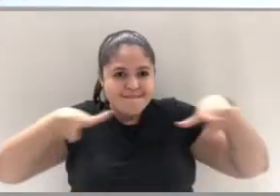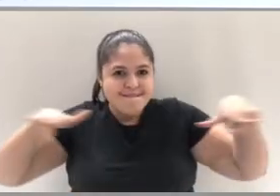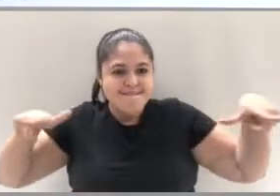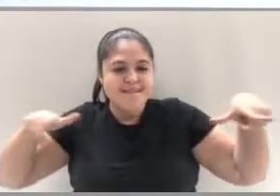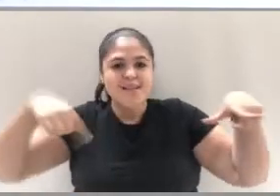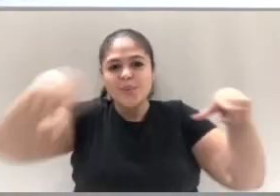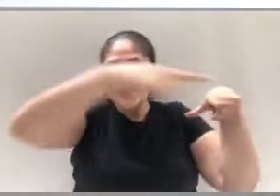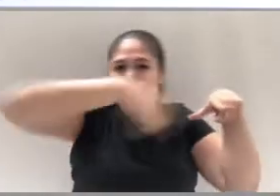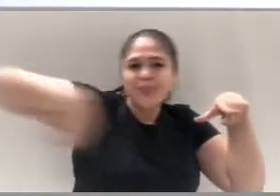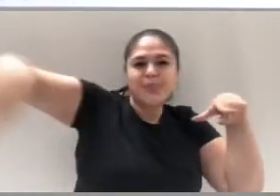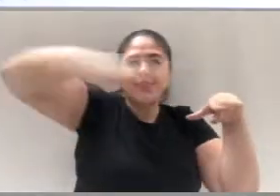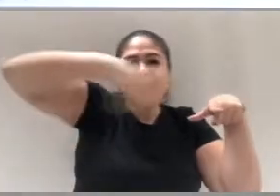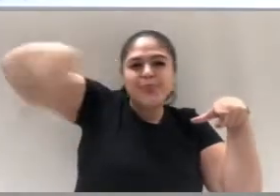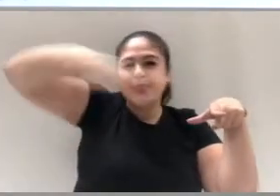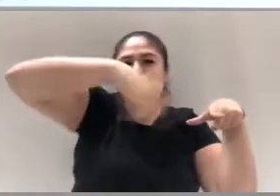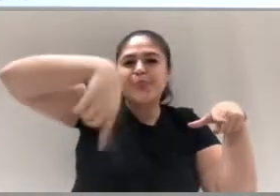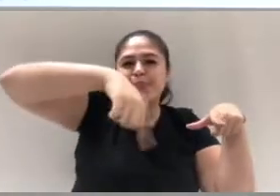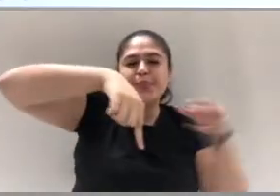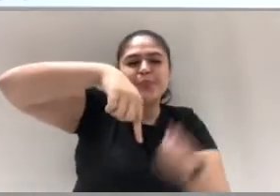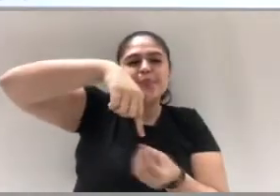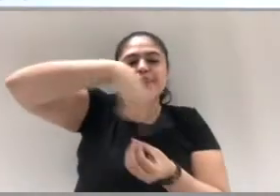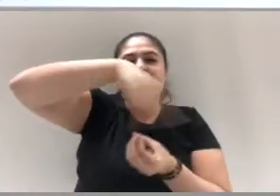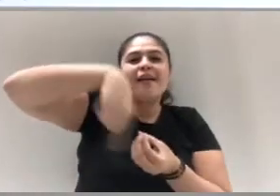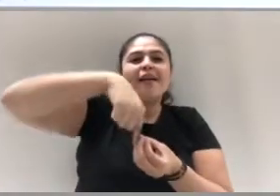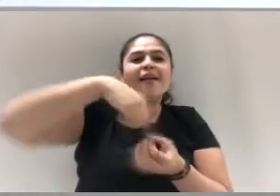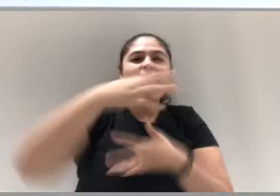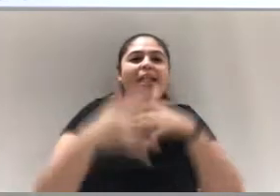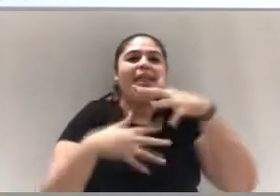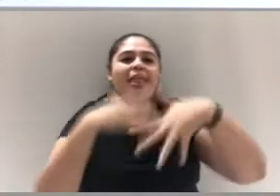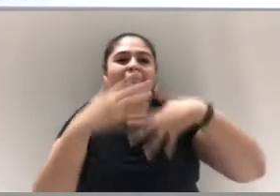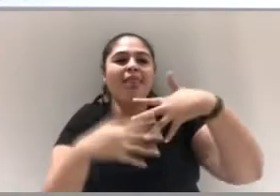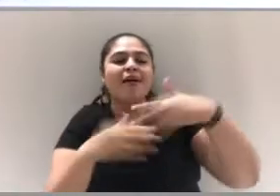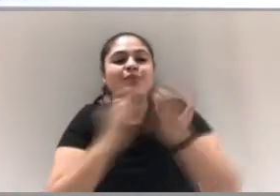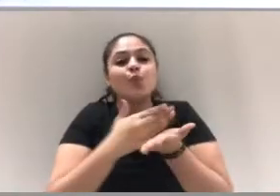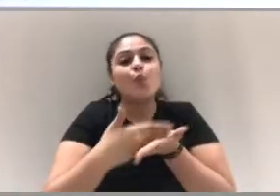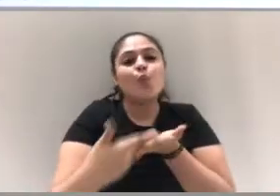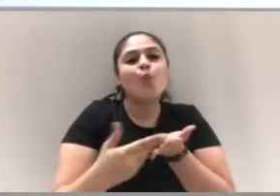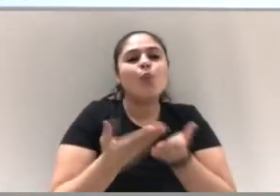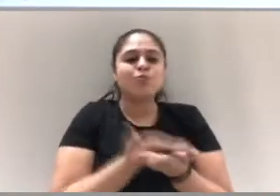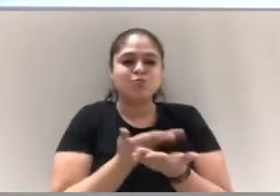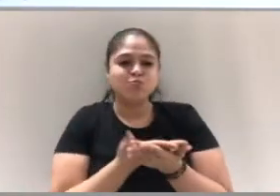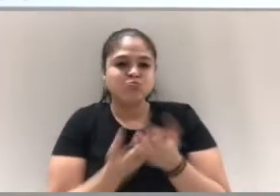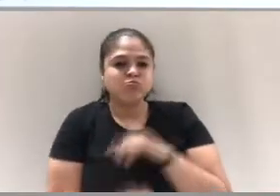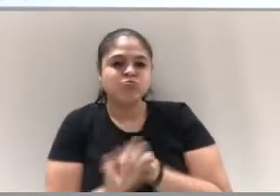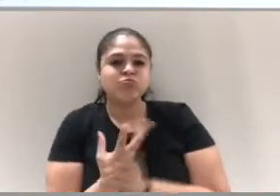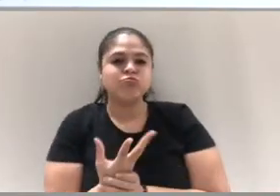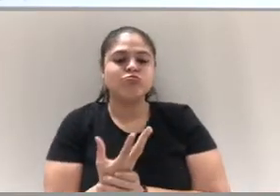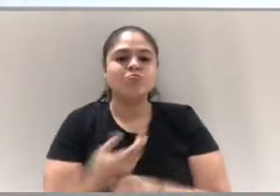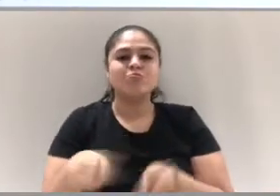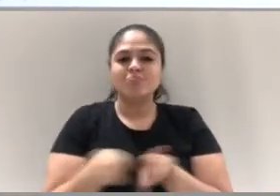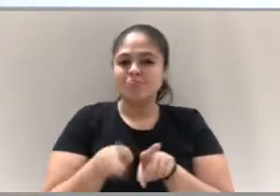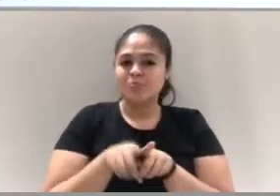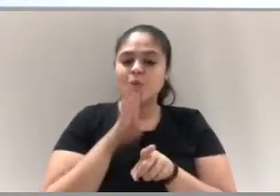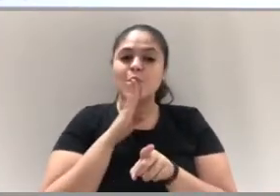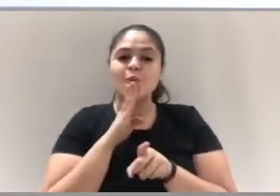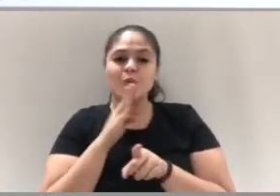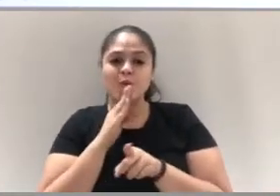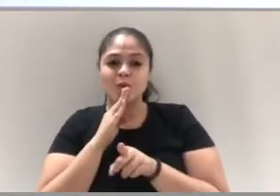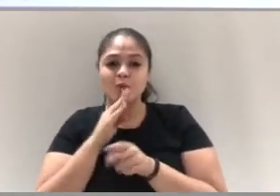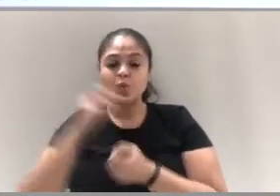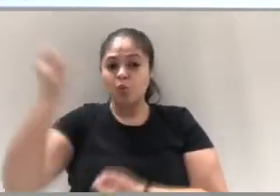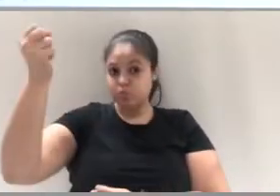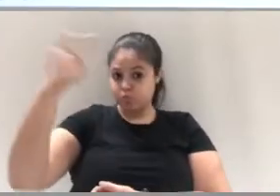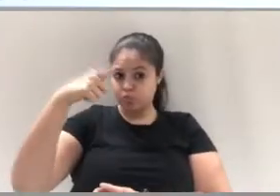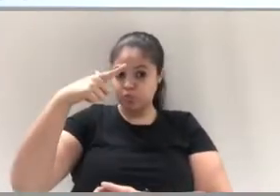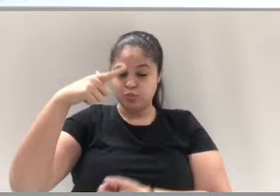é devido às interações que a gente viu no começo da aula da formação dele e conhecemos ele com